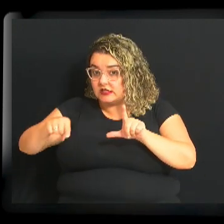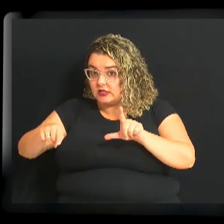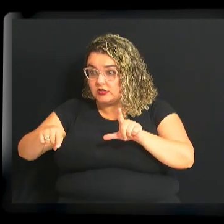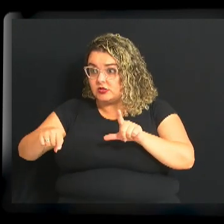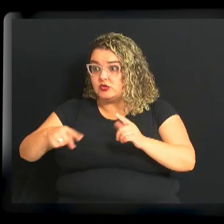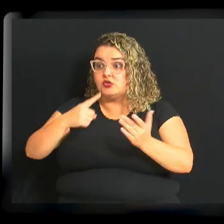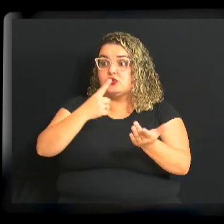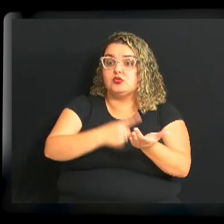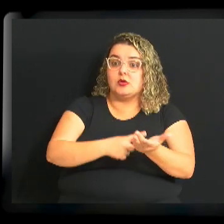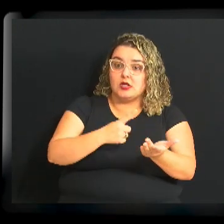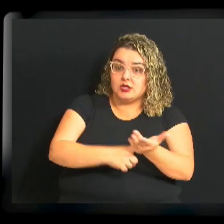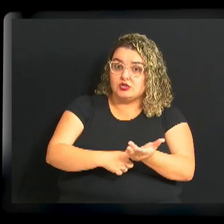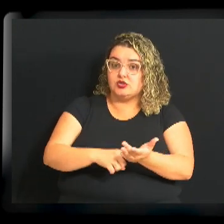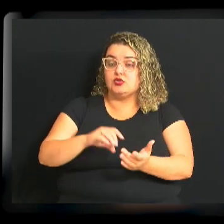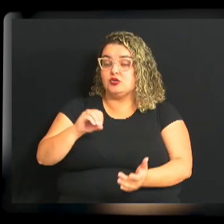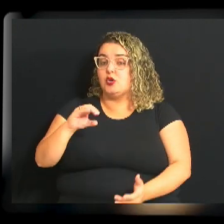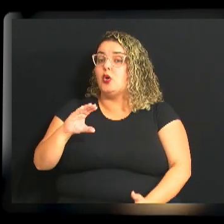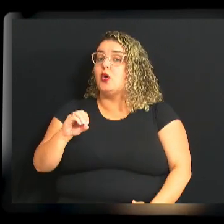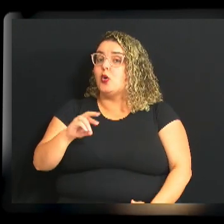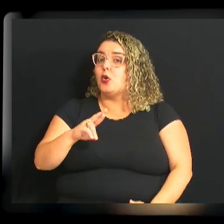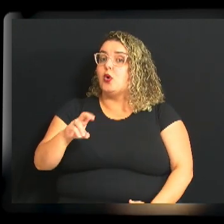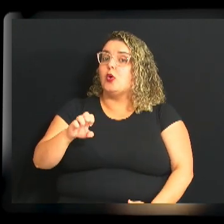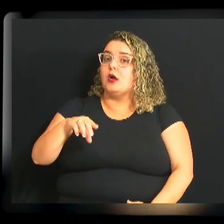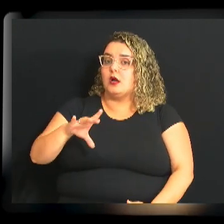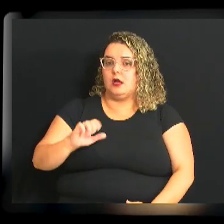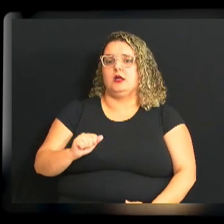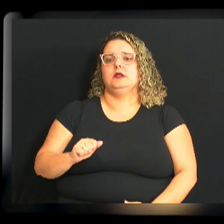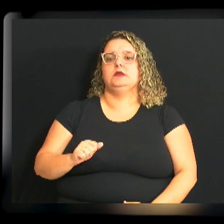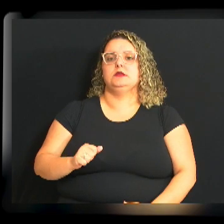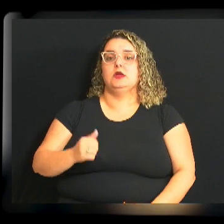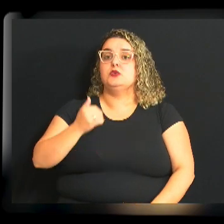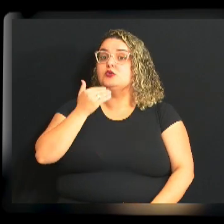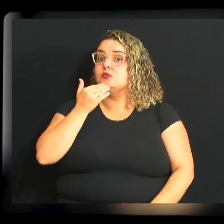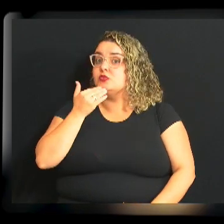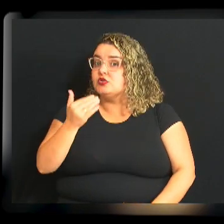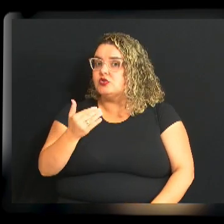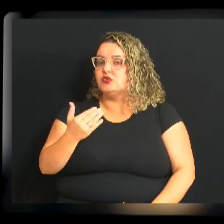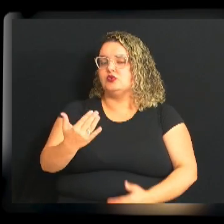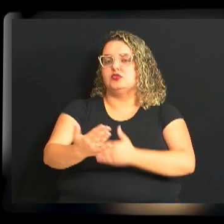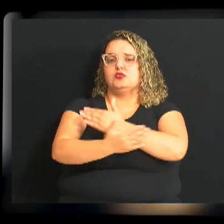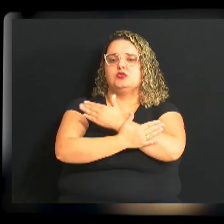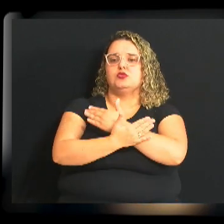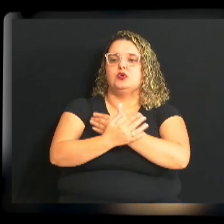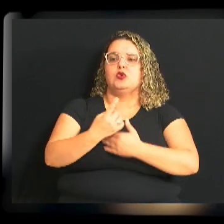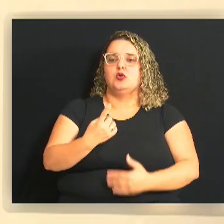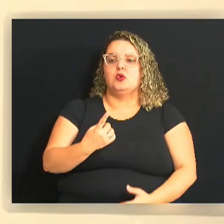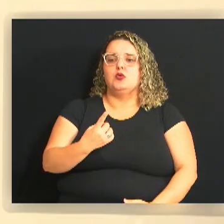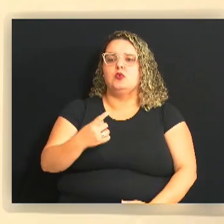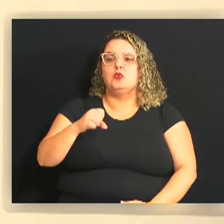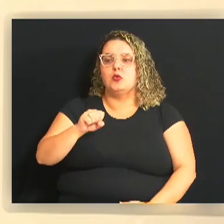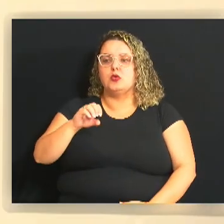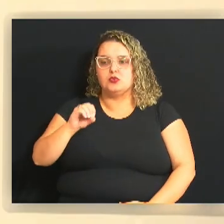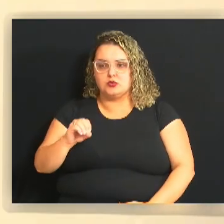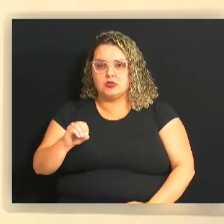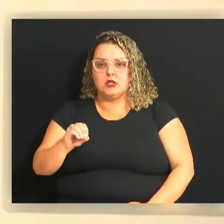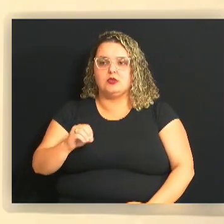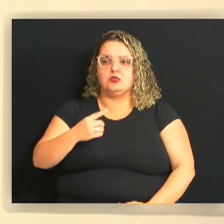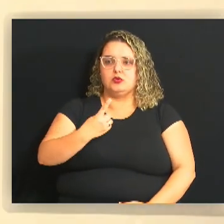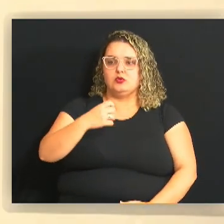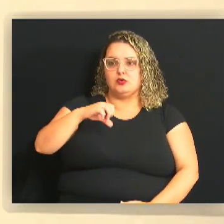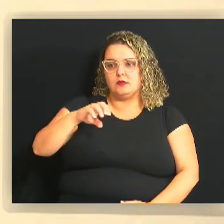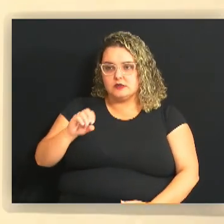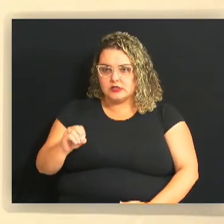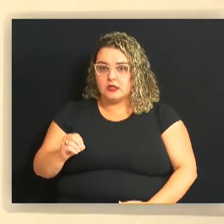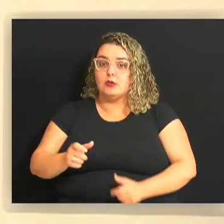registros de ocorrência, os pedidos de ajuda via 190 e 180 aumentaram. A psicóloga